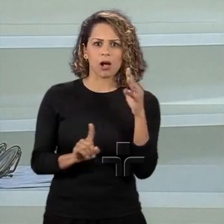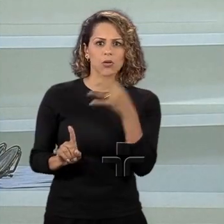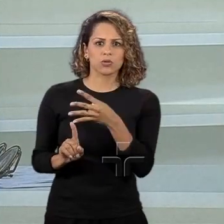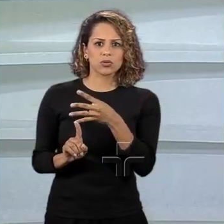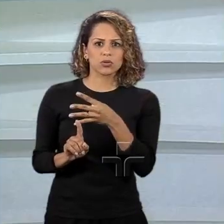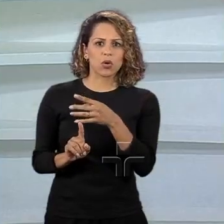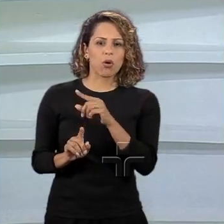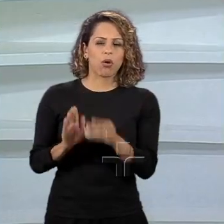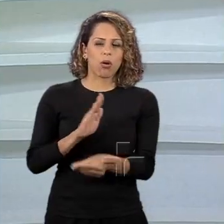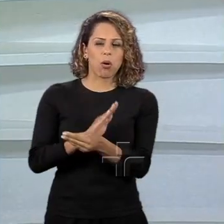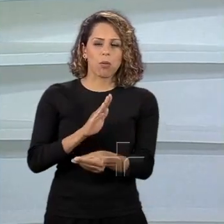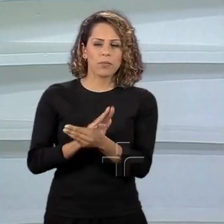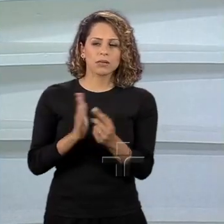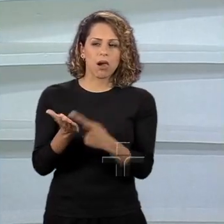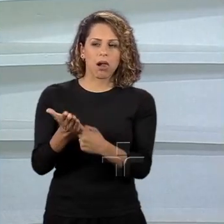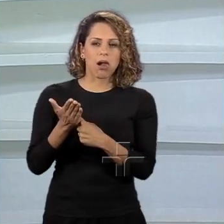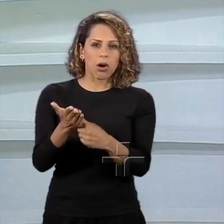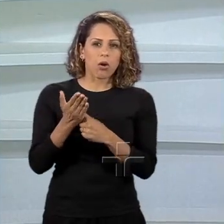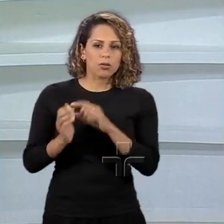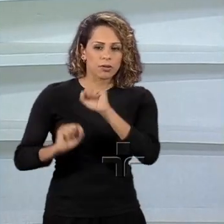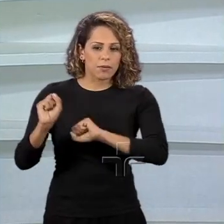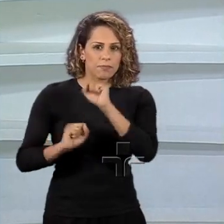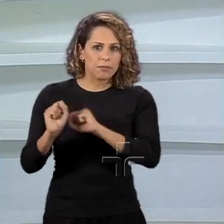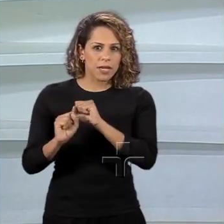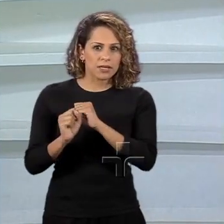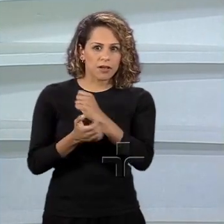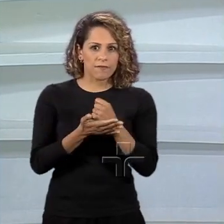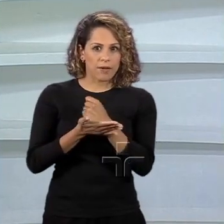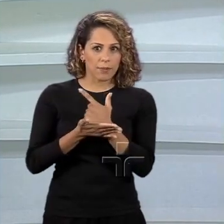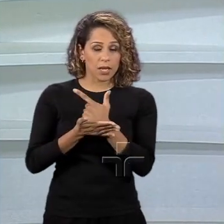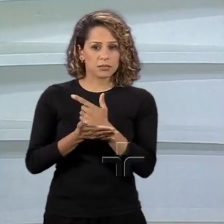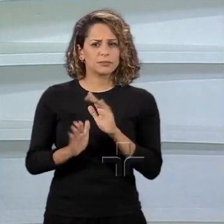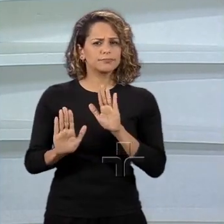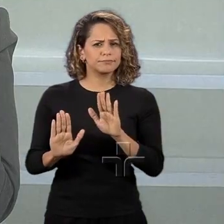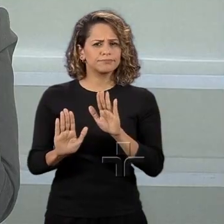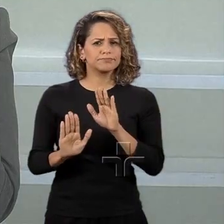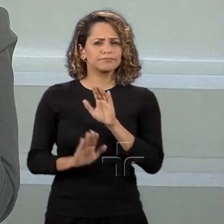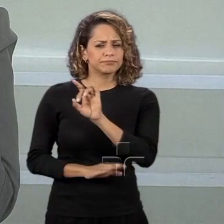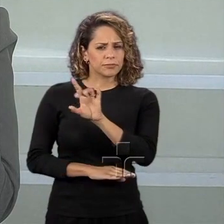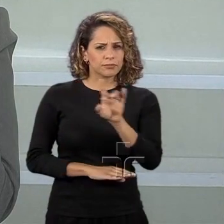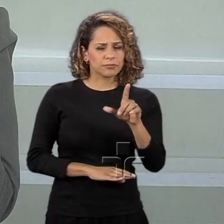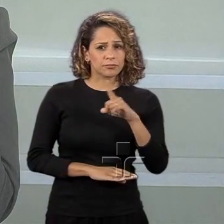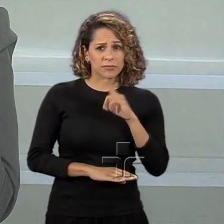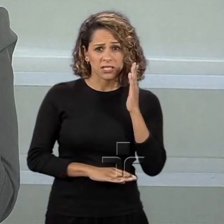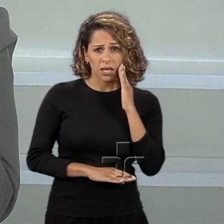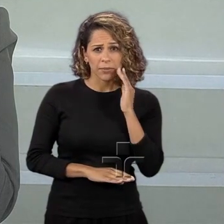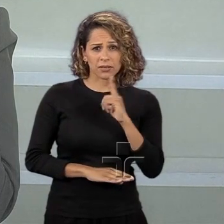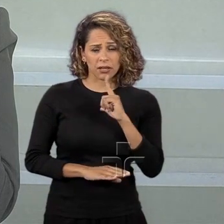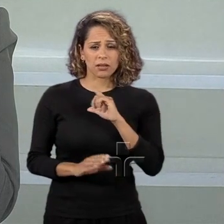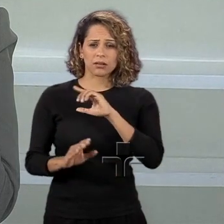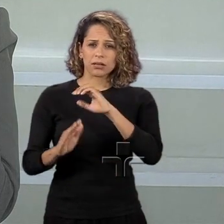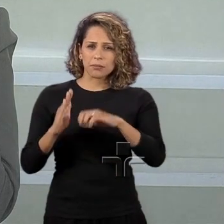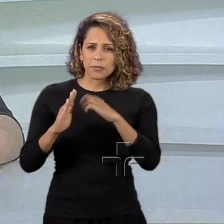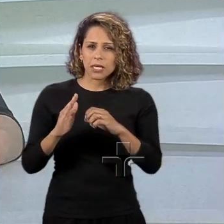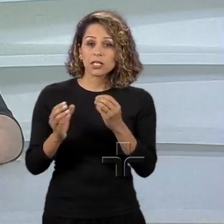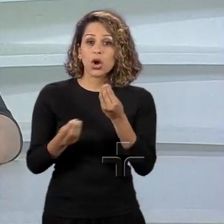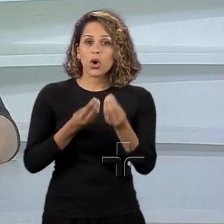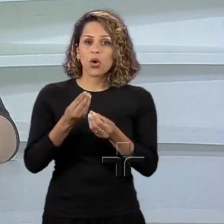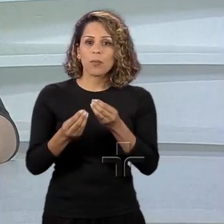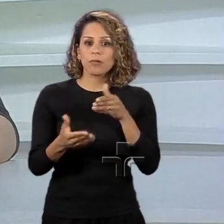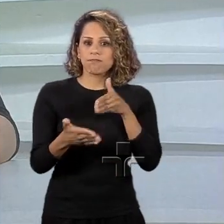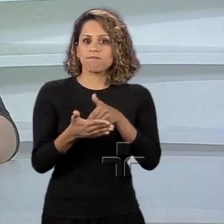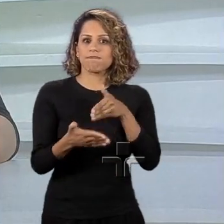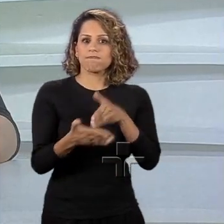para vocês é relacionada à ação dessas empresas no Brasil, como barrar a interferência abusiva do